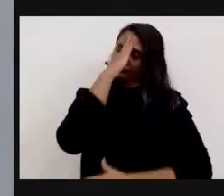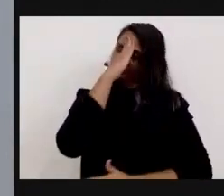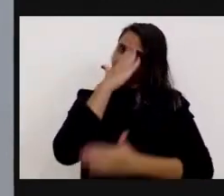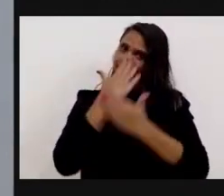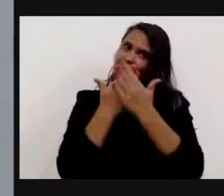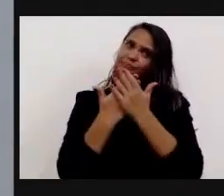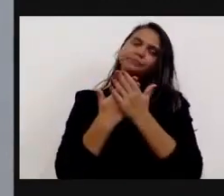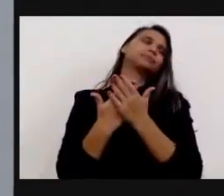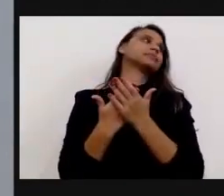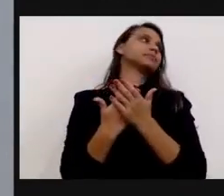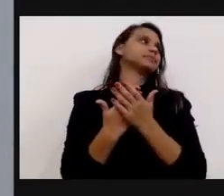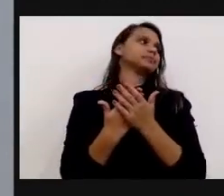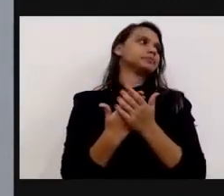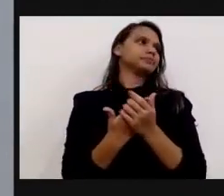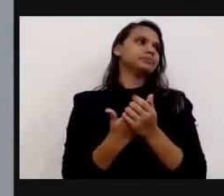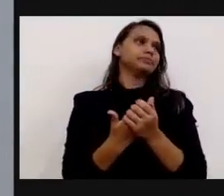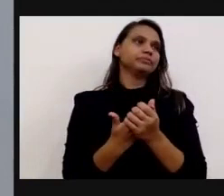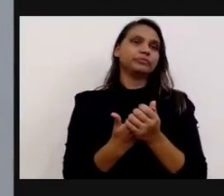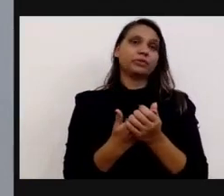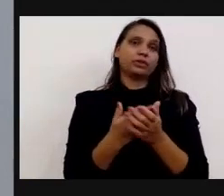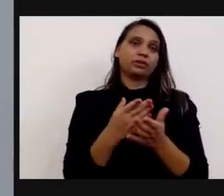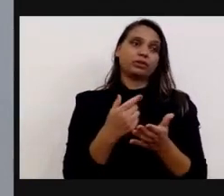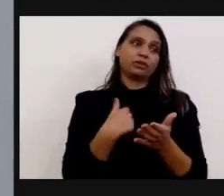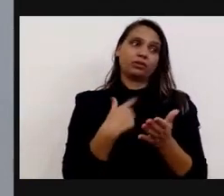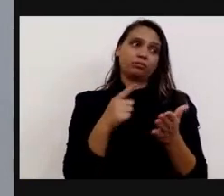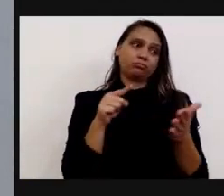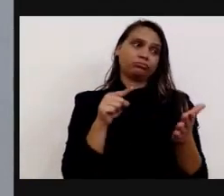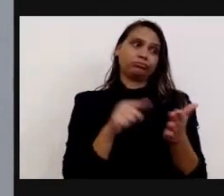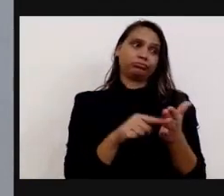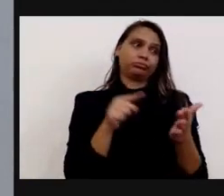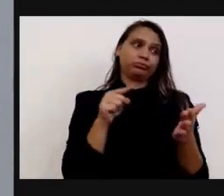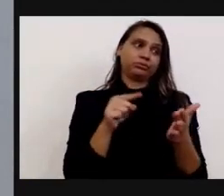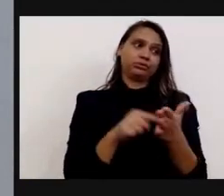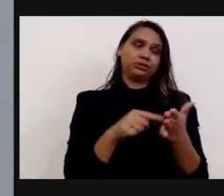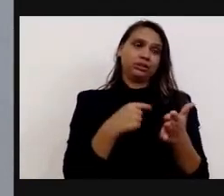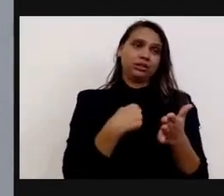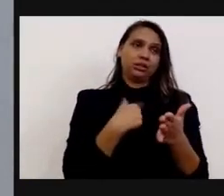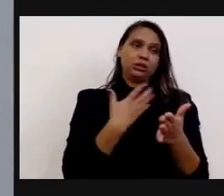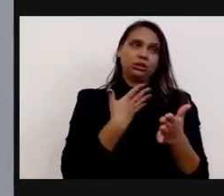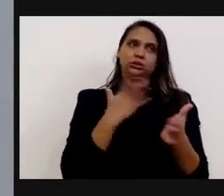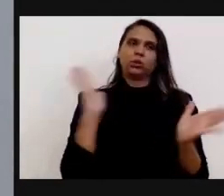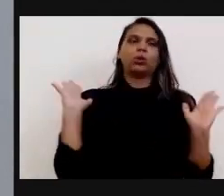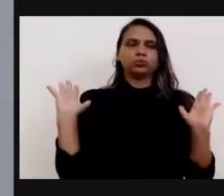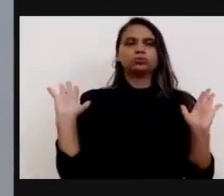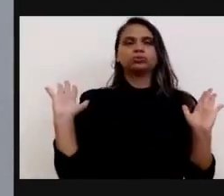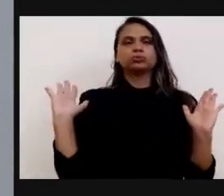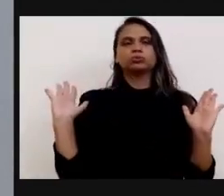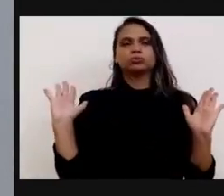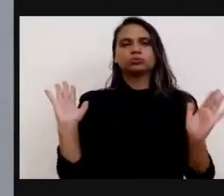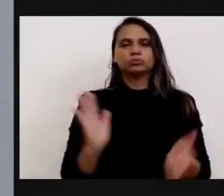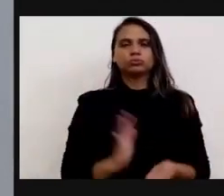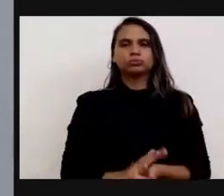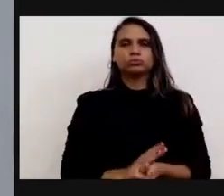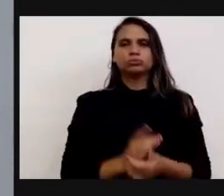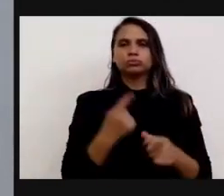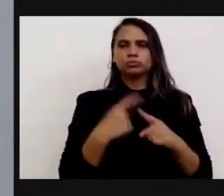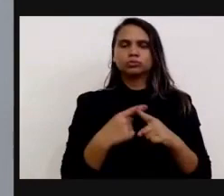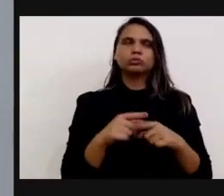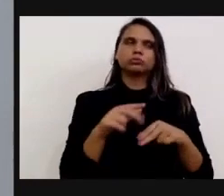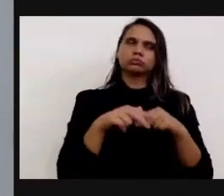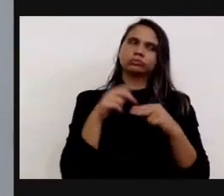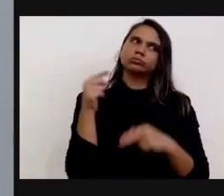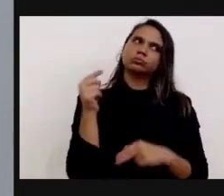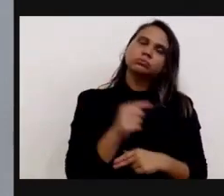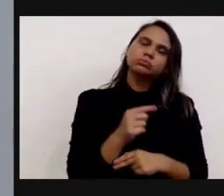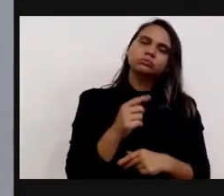um eu tenho eu dou arrepia aqui quando falo de ponto eletrônico eu tenho pavor é justamente por isso